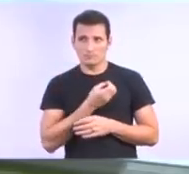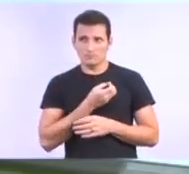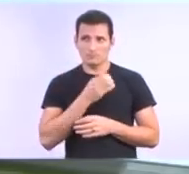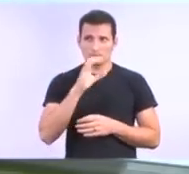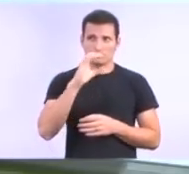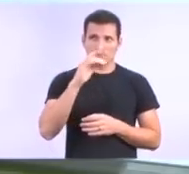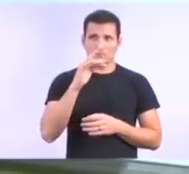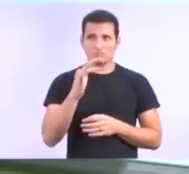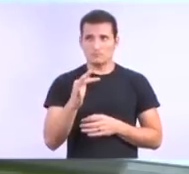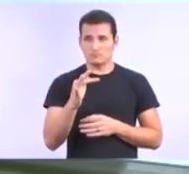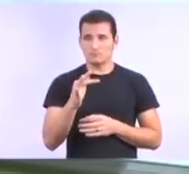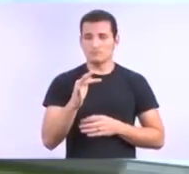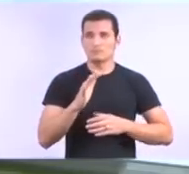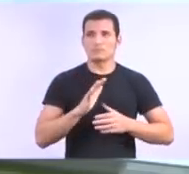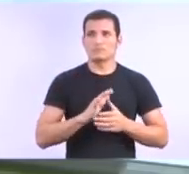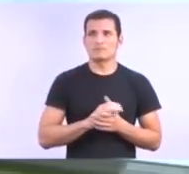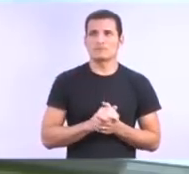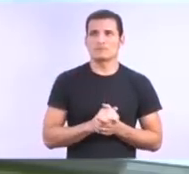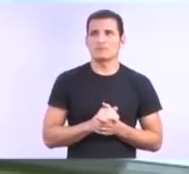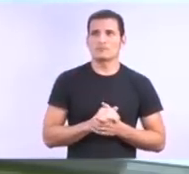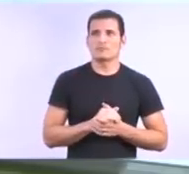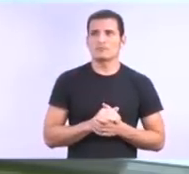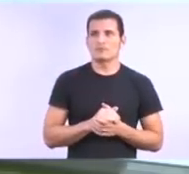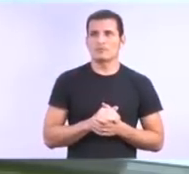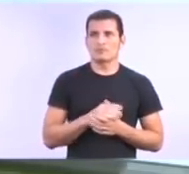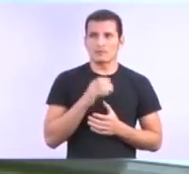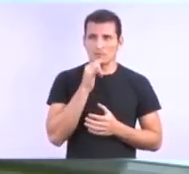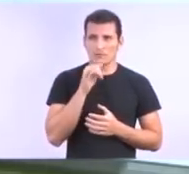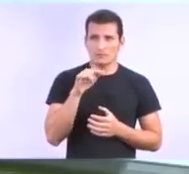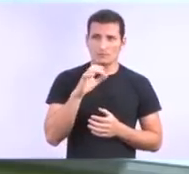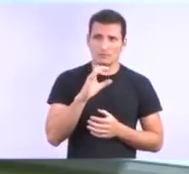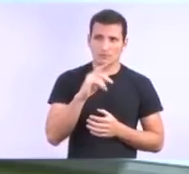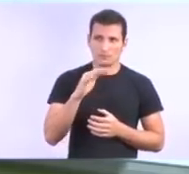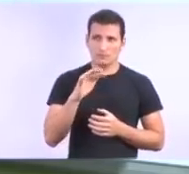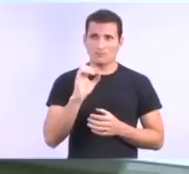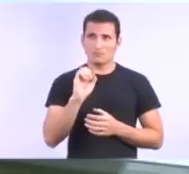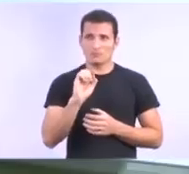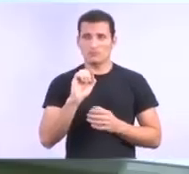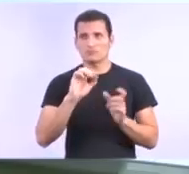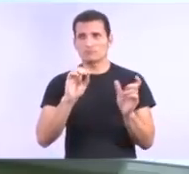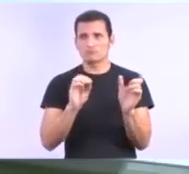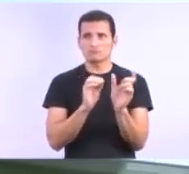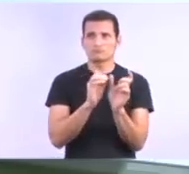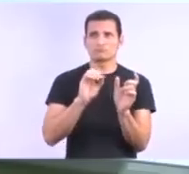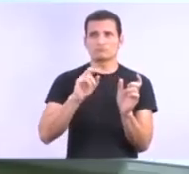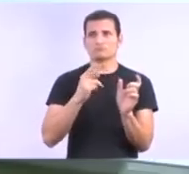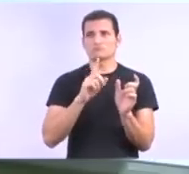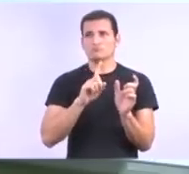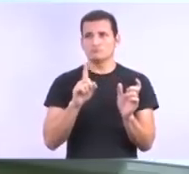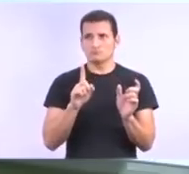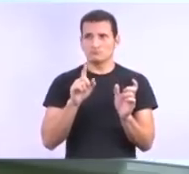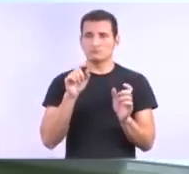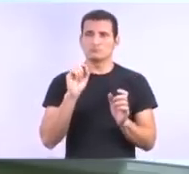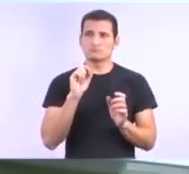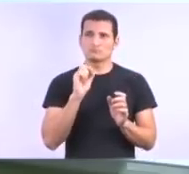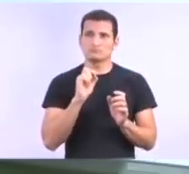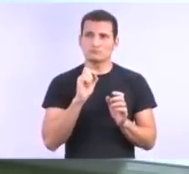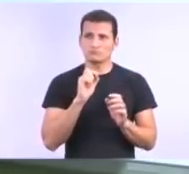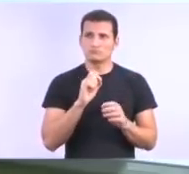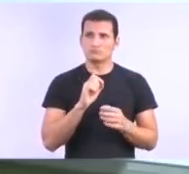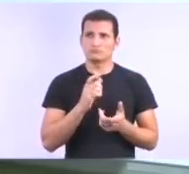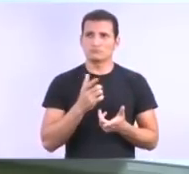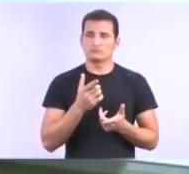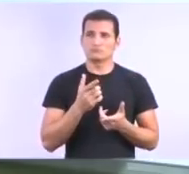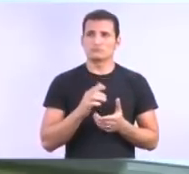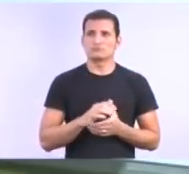e está verificando realmente se aquele valor pode ou não ir para o objeto. Isso garante, gente, a consistência do estado